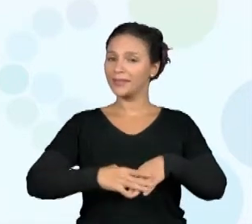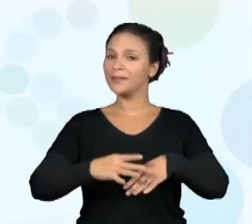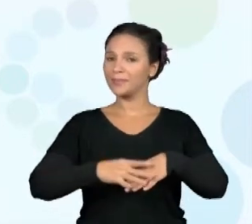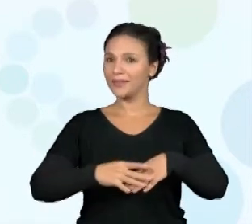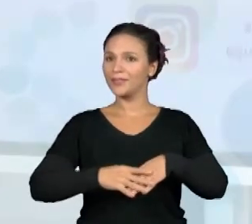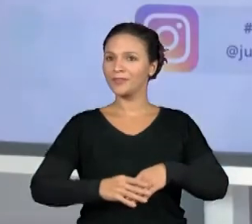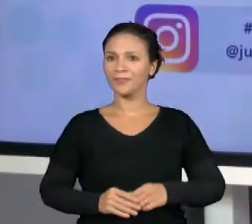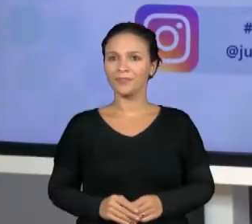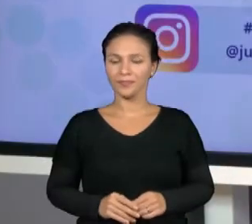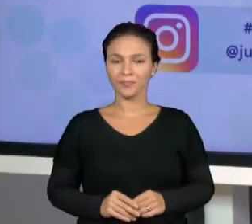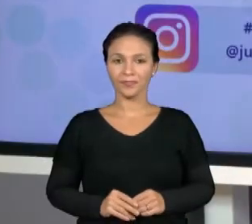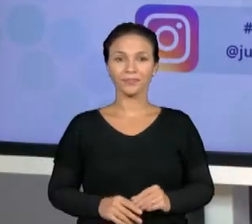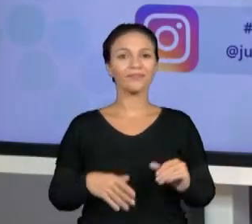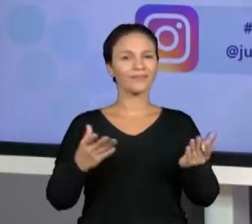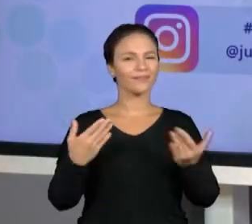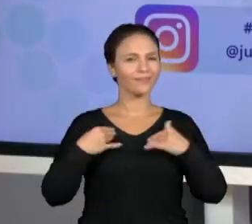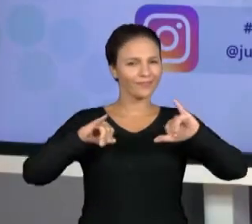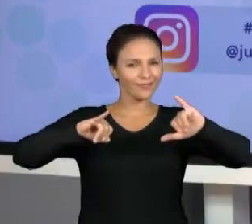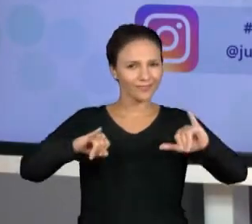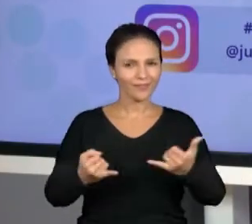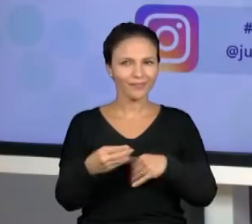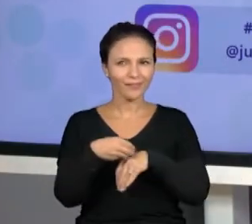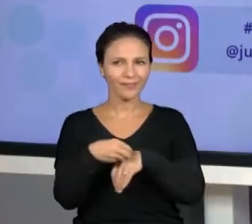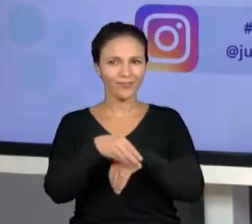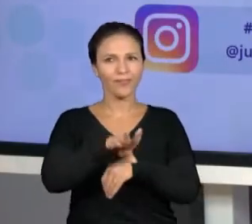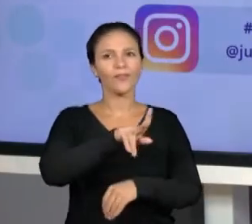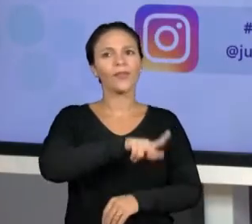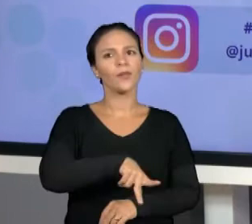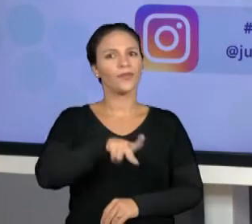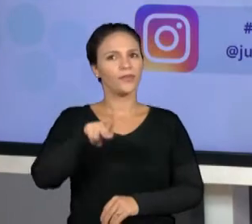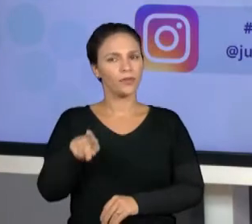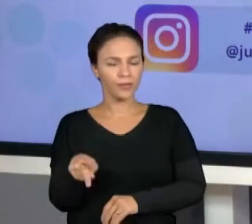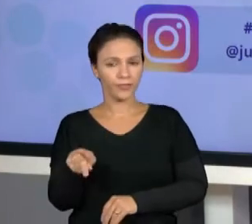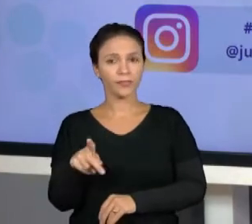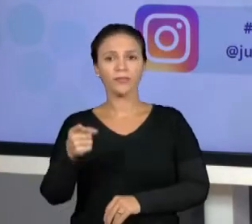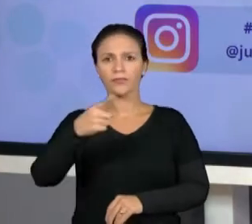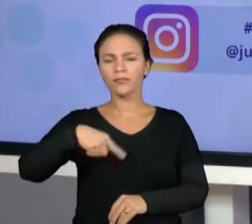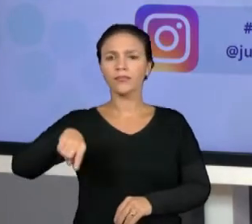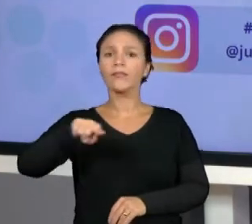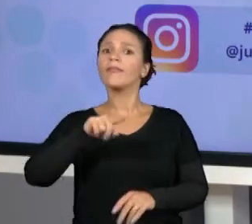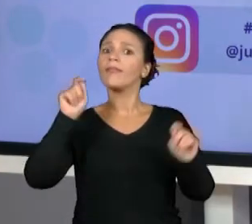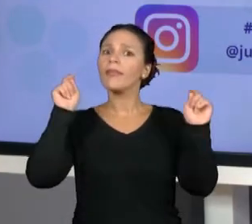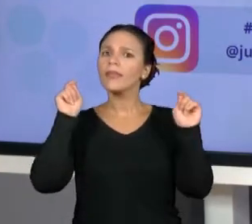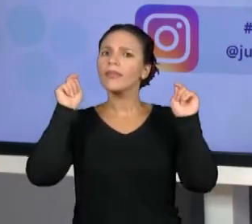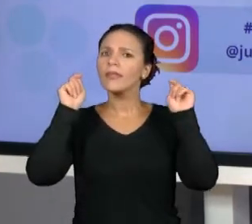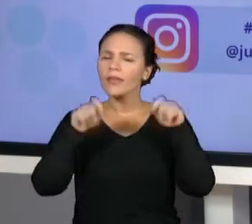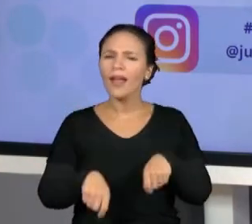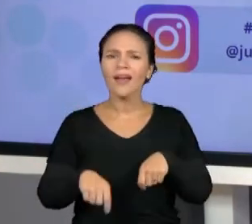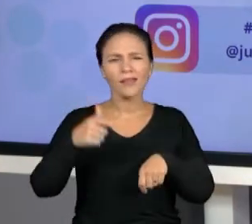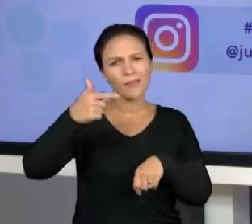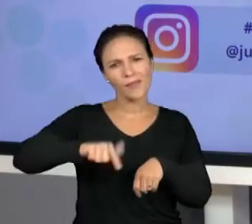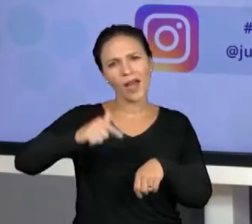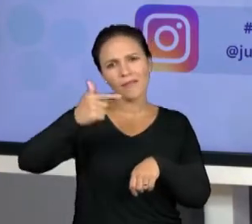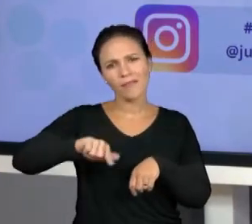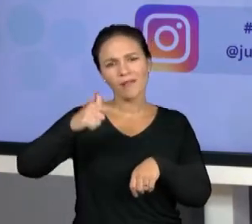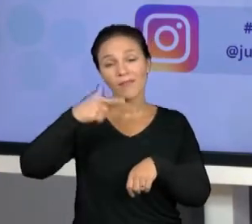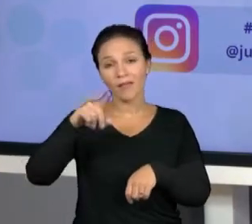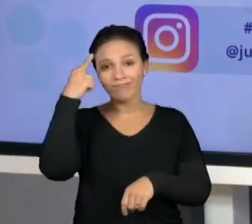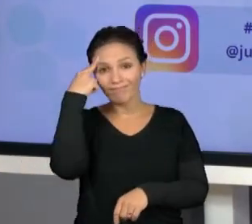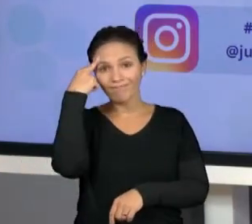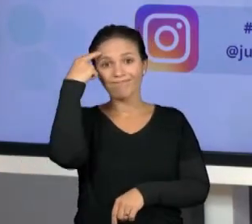matemática. E aí eu já deixo a dica para as professoras que vocês podem encontrar sugestões de atividades